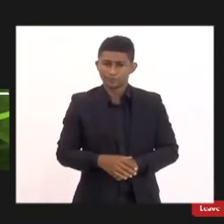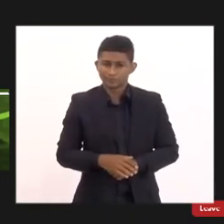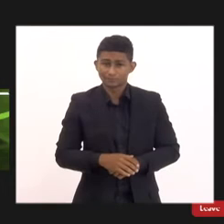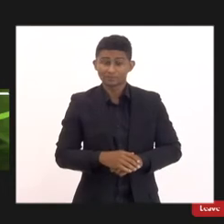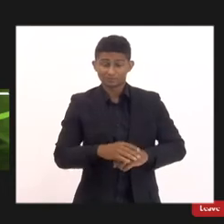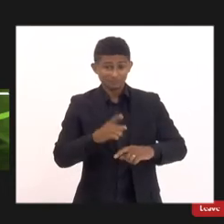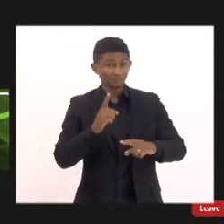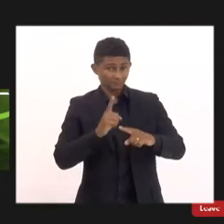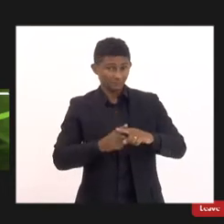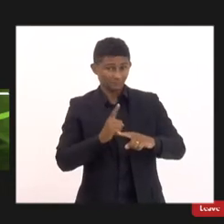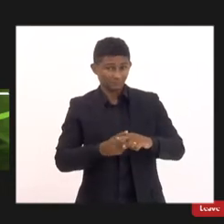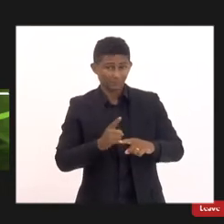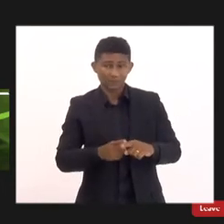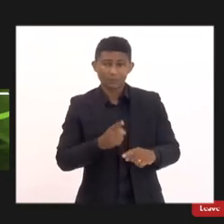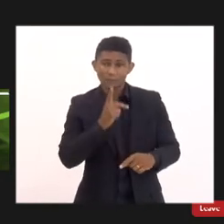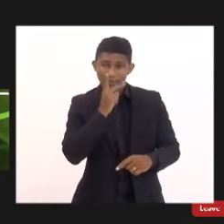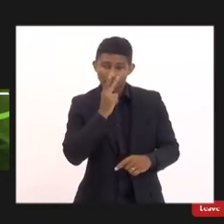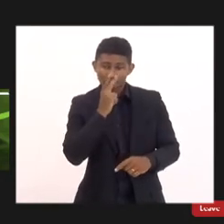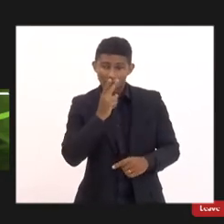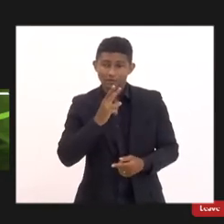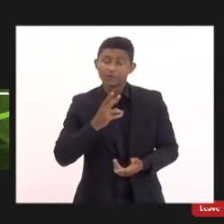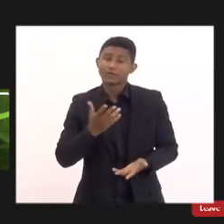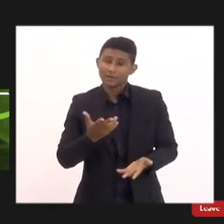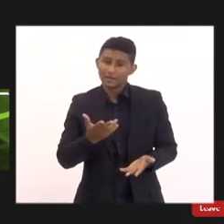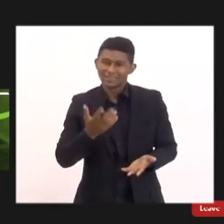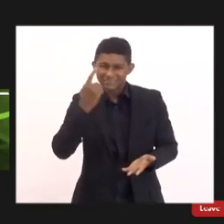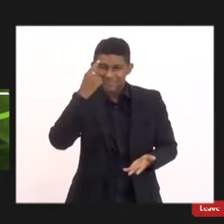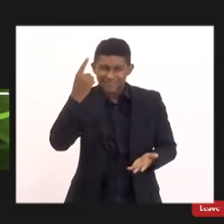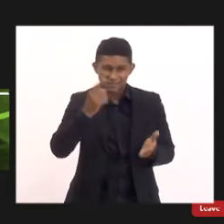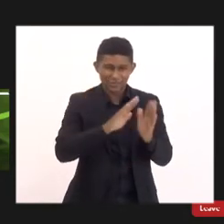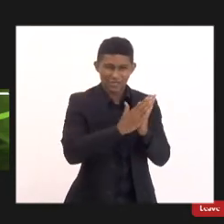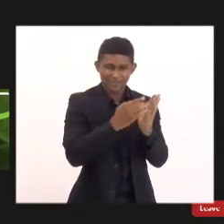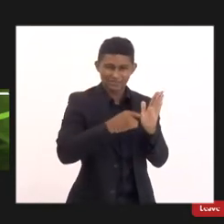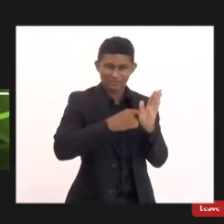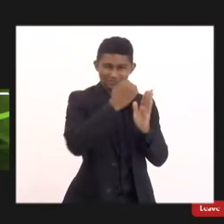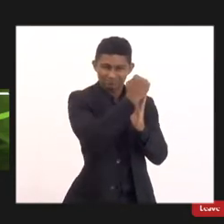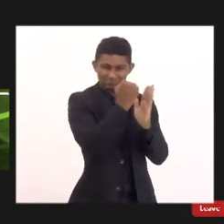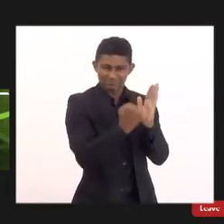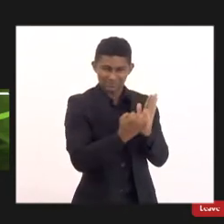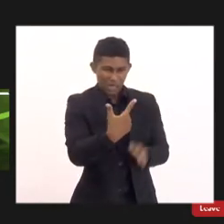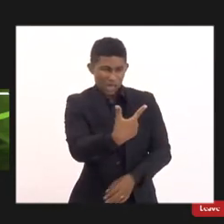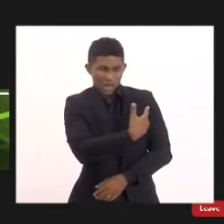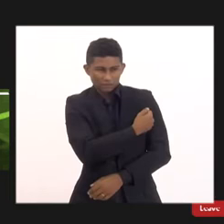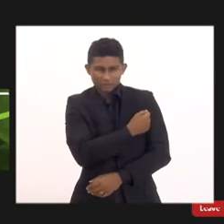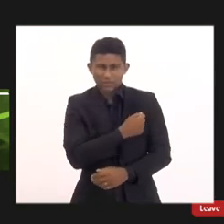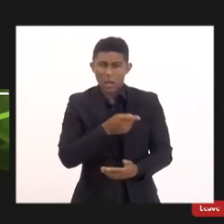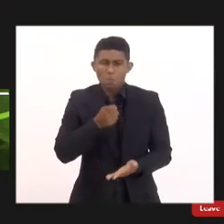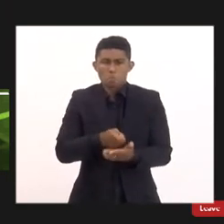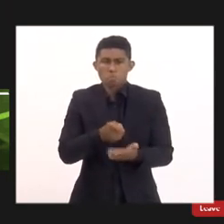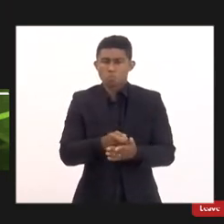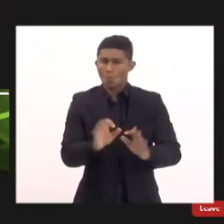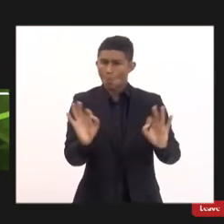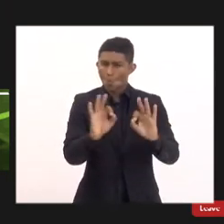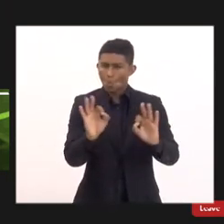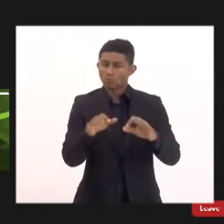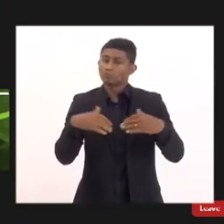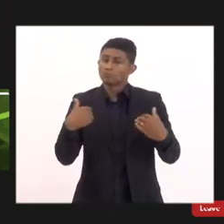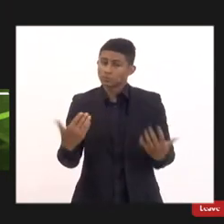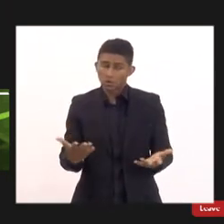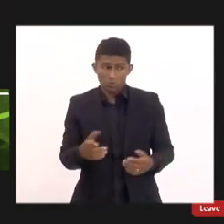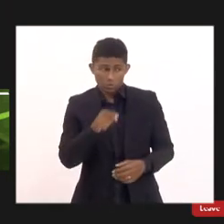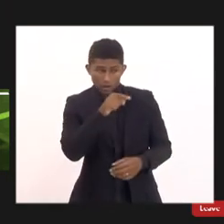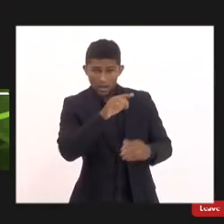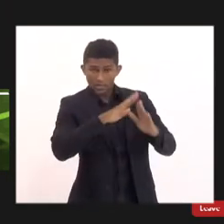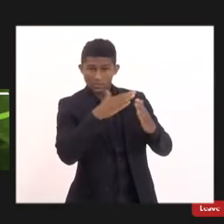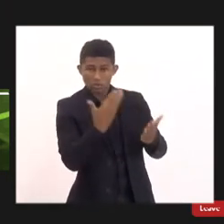orientação ainda sobre a cobrança dessa comprovação, né, nós consideramos que o retorno 100% presencial ele